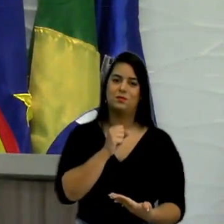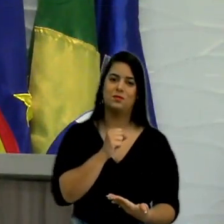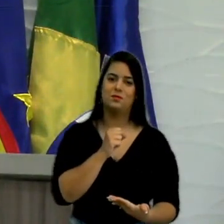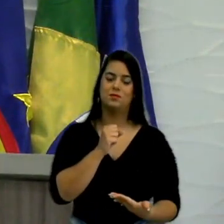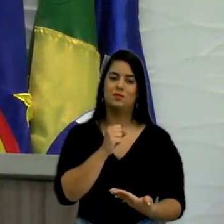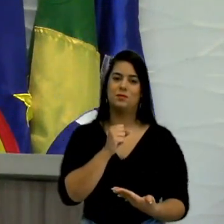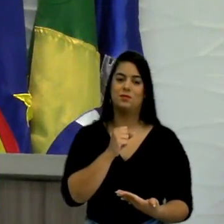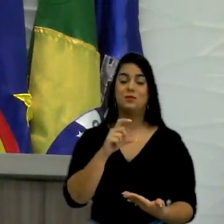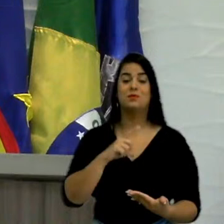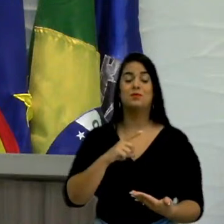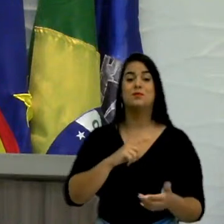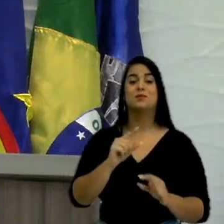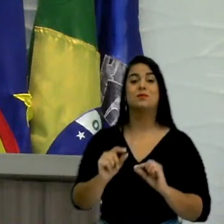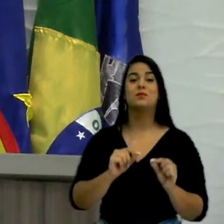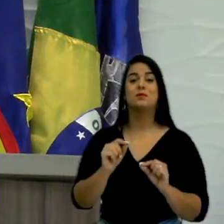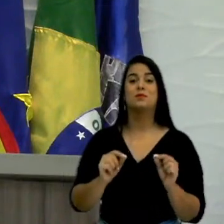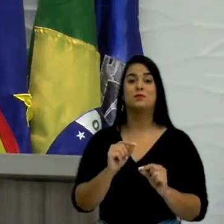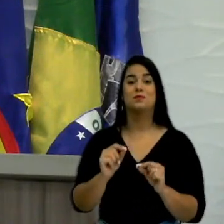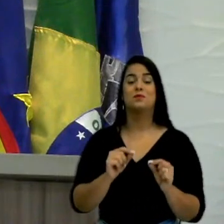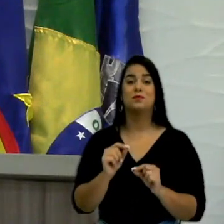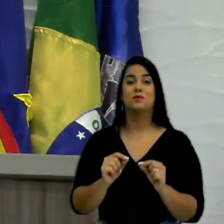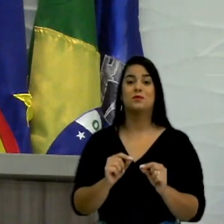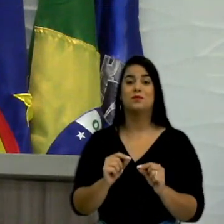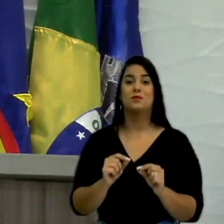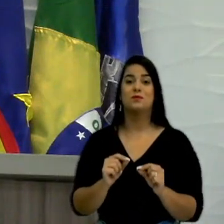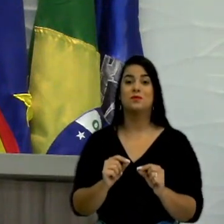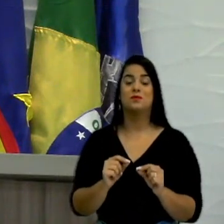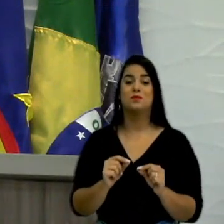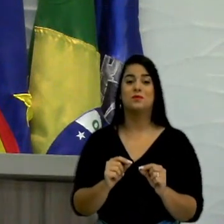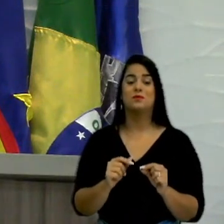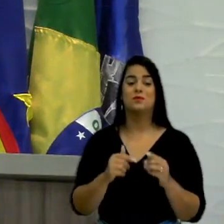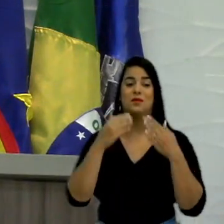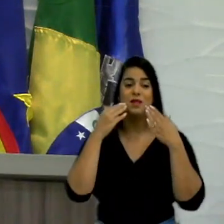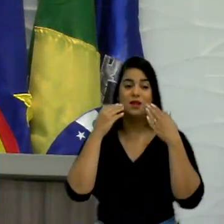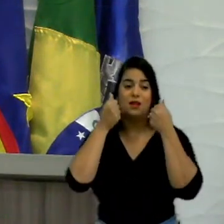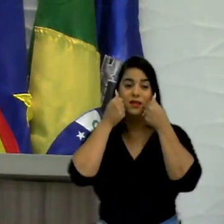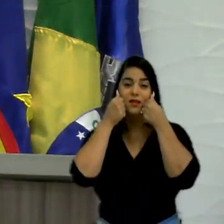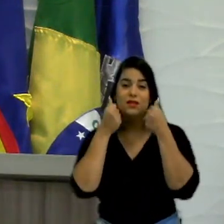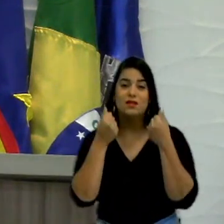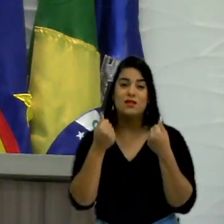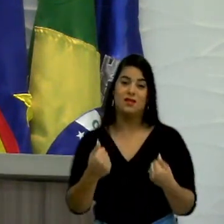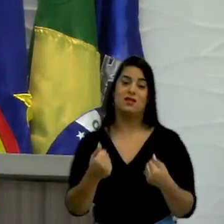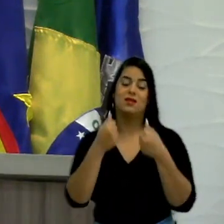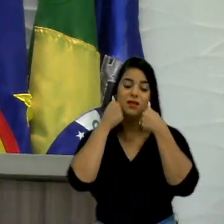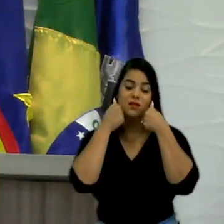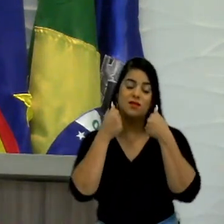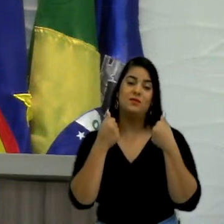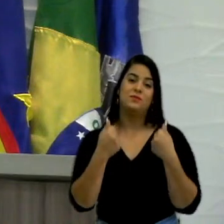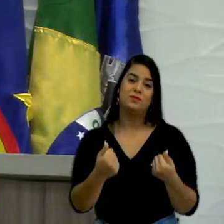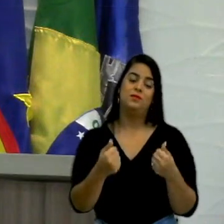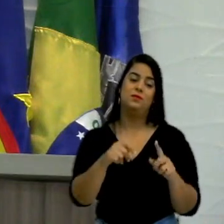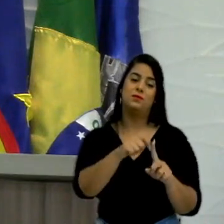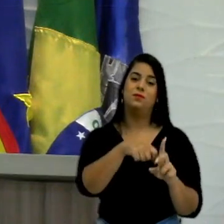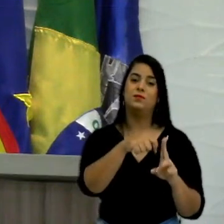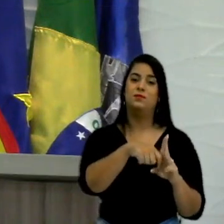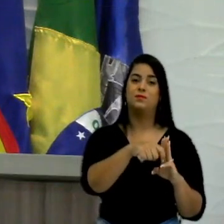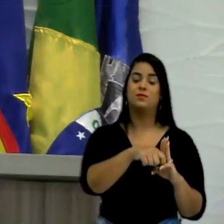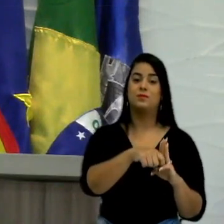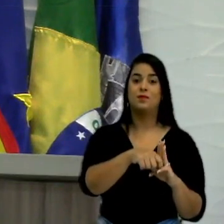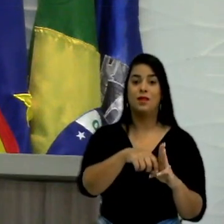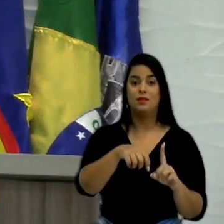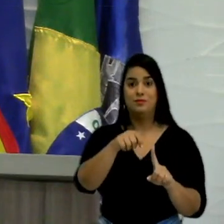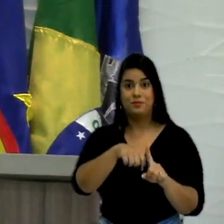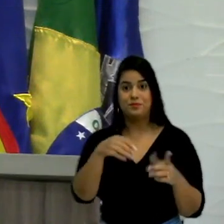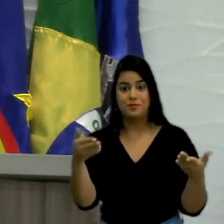Nós vamos estar realizando a assembleia mensal que a gente realiza todos os meses, e esse mês é um mês diferente, onde a gente vai,